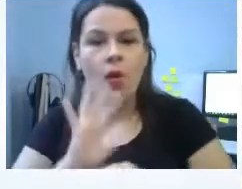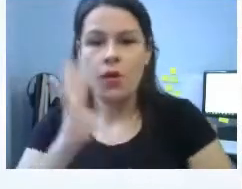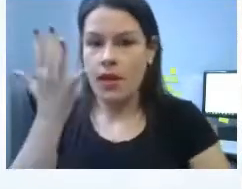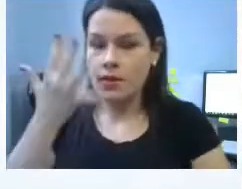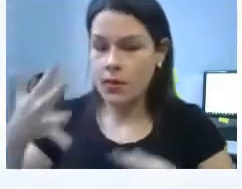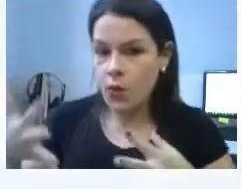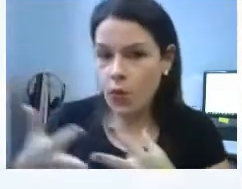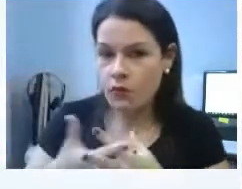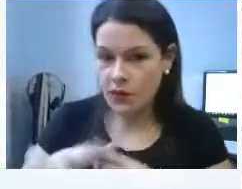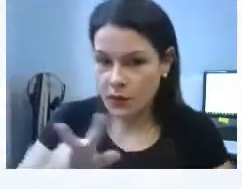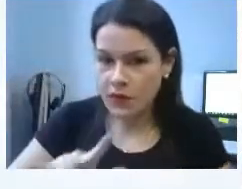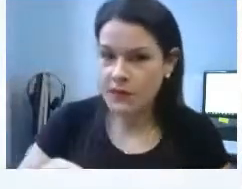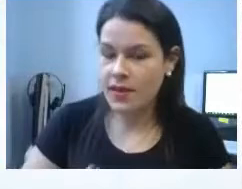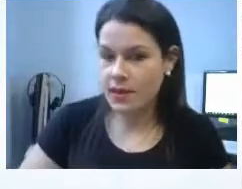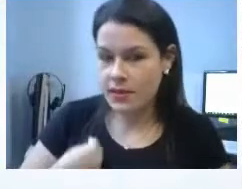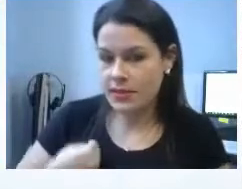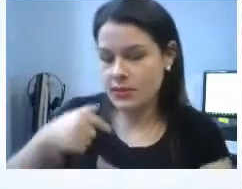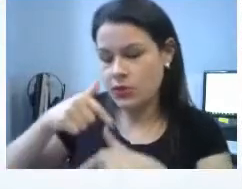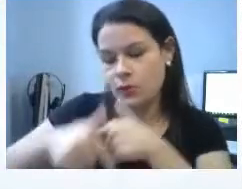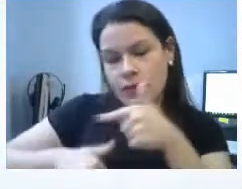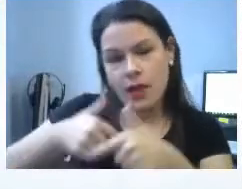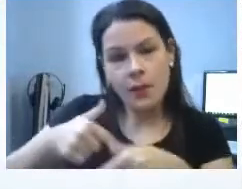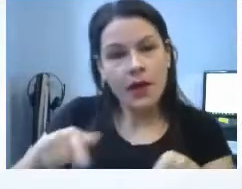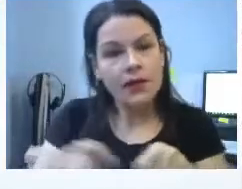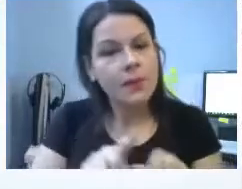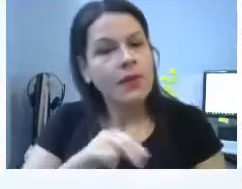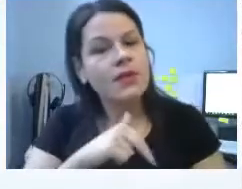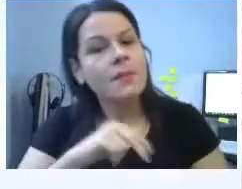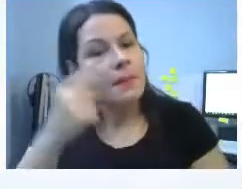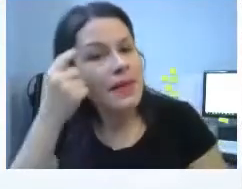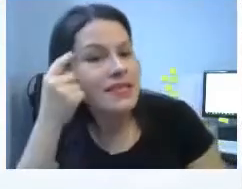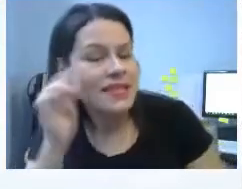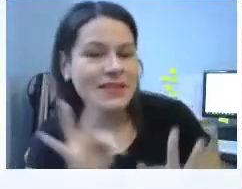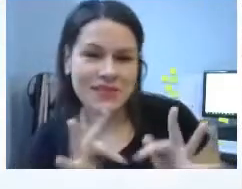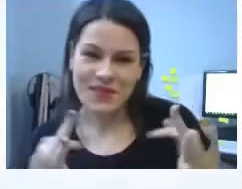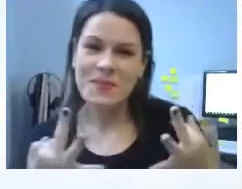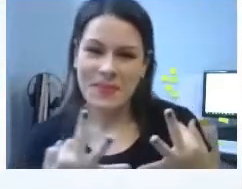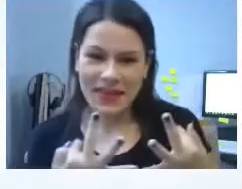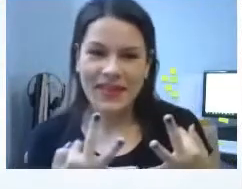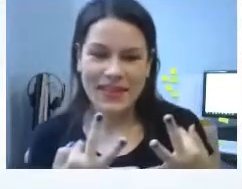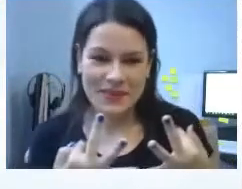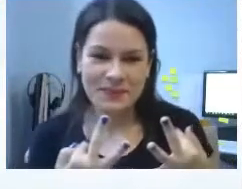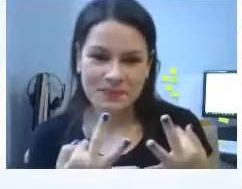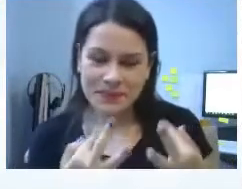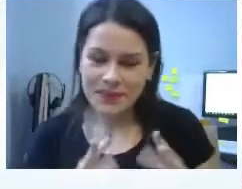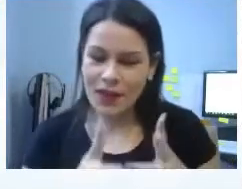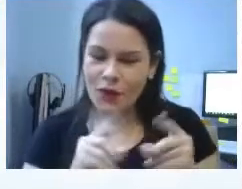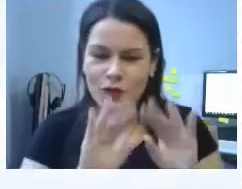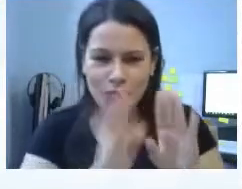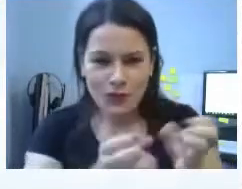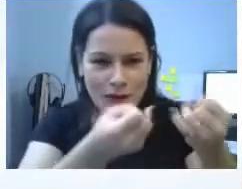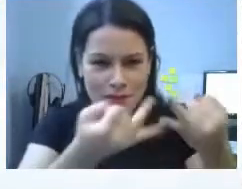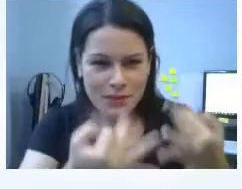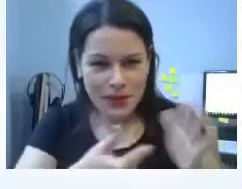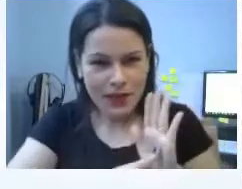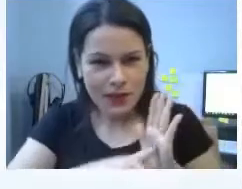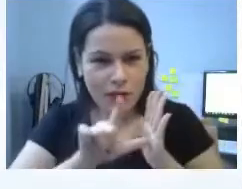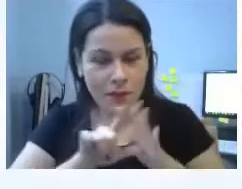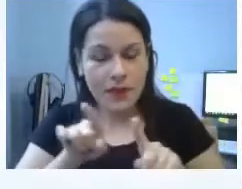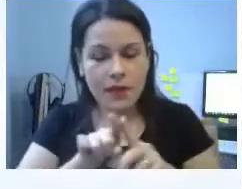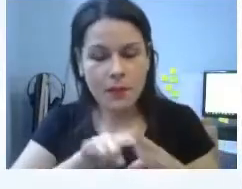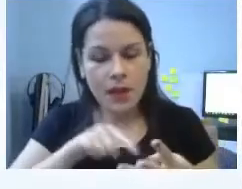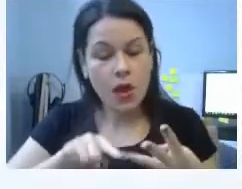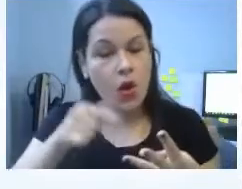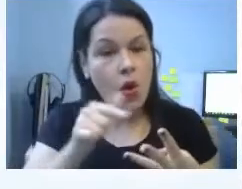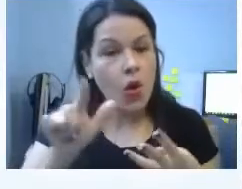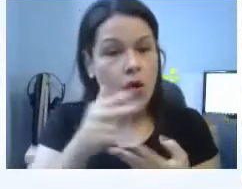que existe entre o trabalho e a questão familiar, né, doutor Alberto, que foi muito bem também falado, e a outra questão, doutor